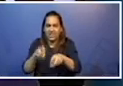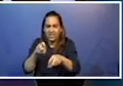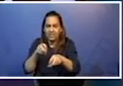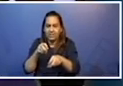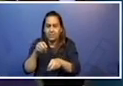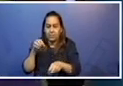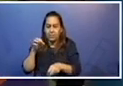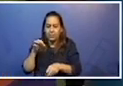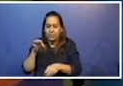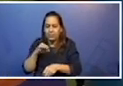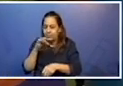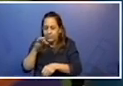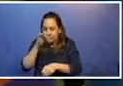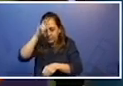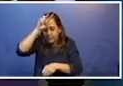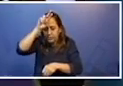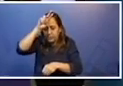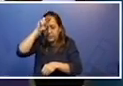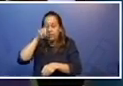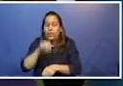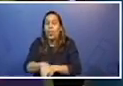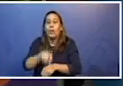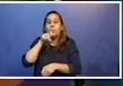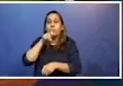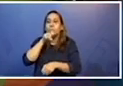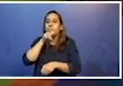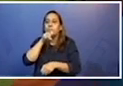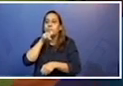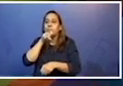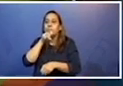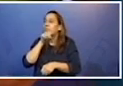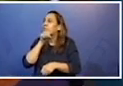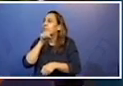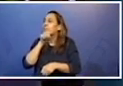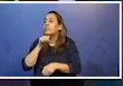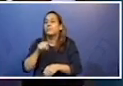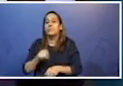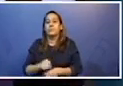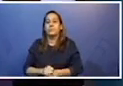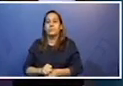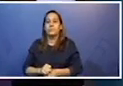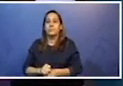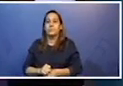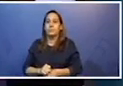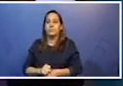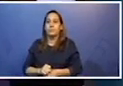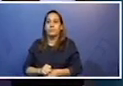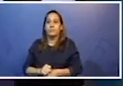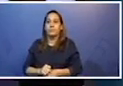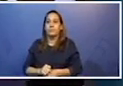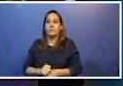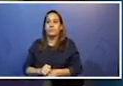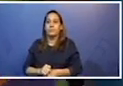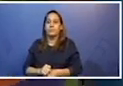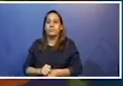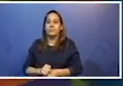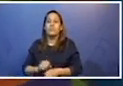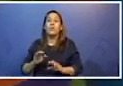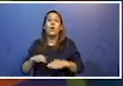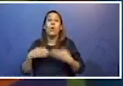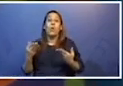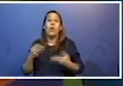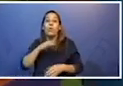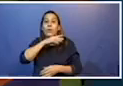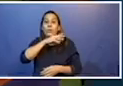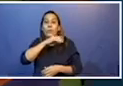cupinzeiros. Depois, usa a língua comprida para capturar suas presas. Então, essa língua aí é usada para capturar as presas. Quem